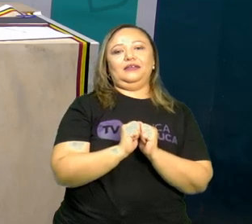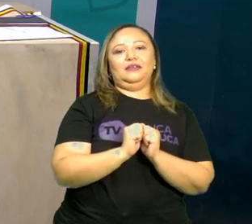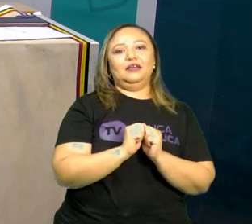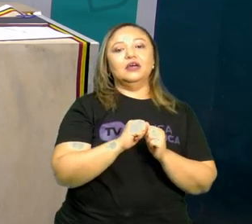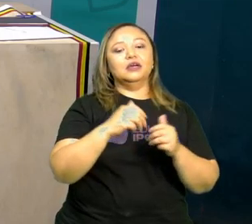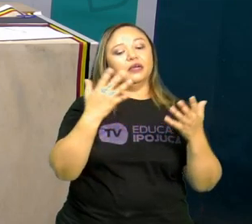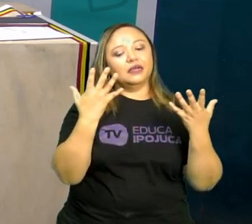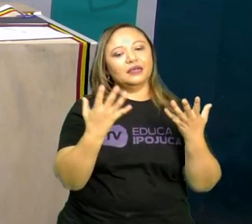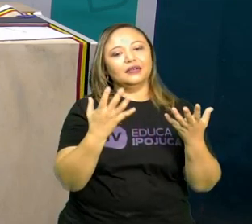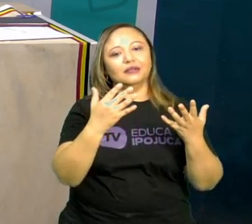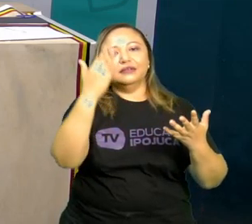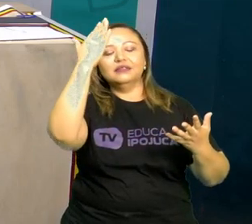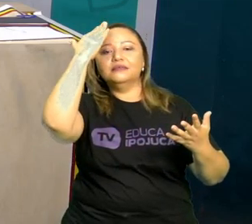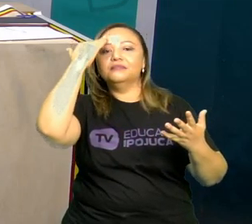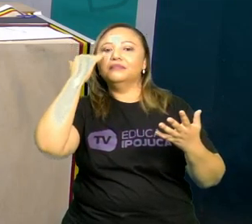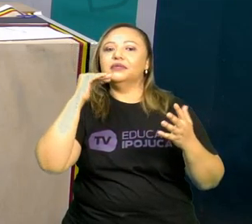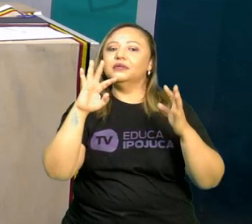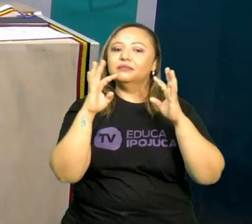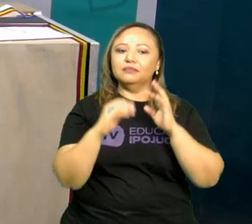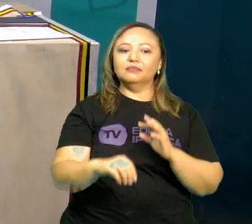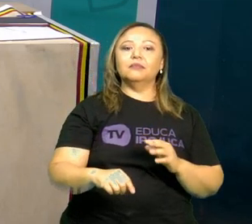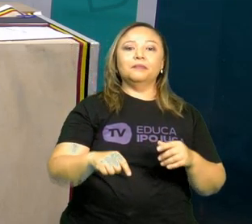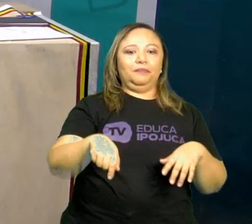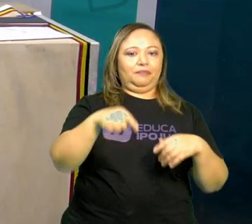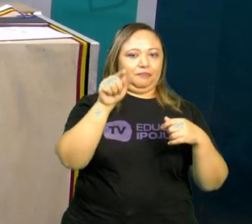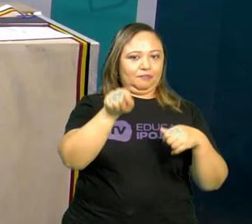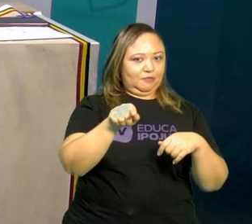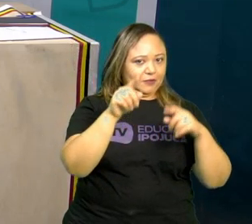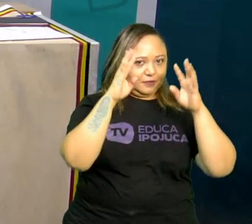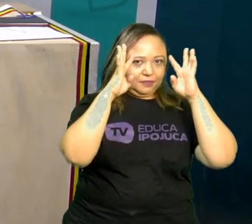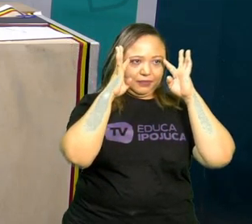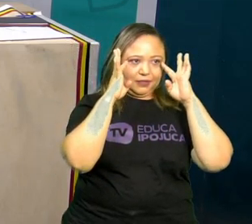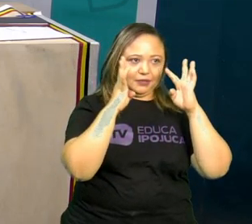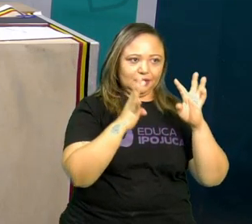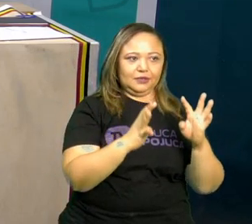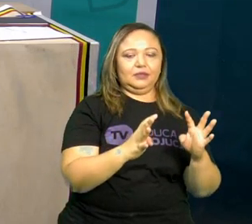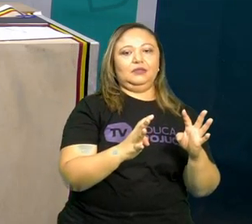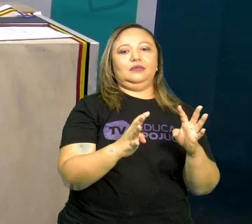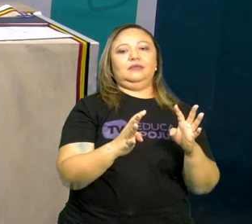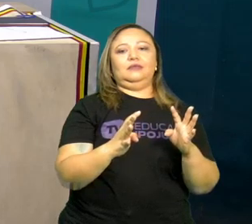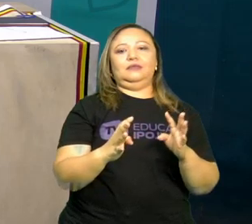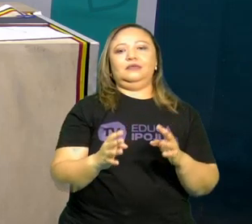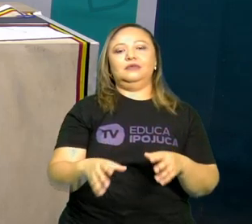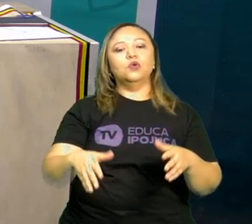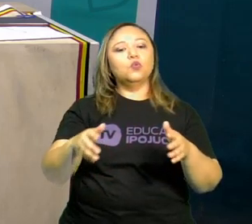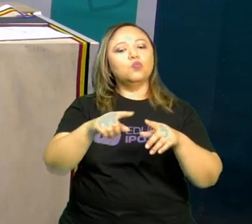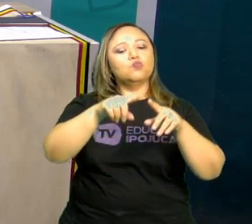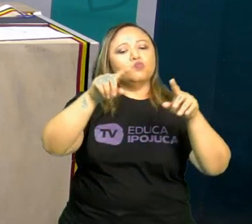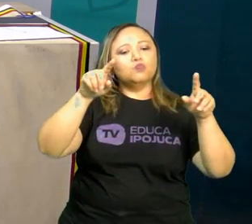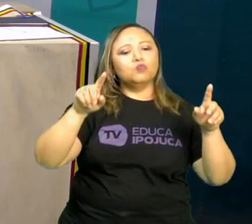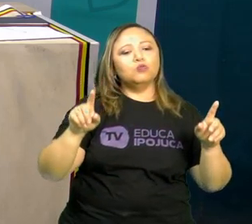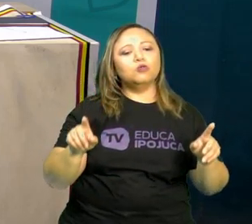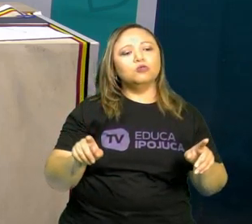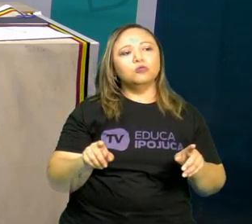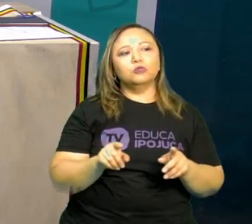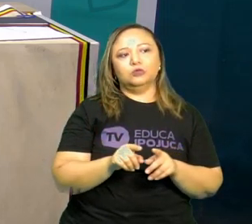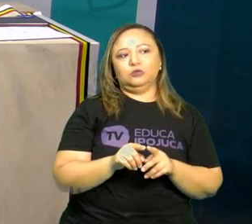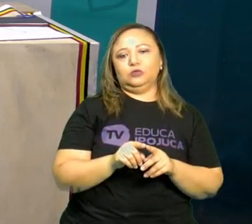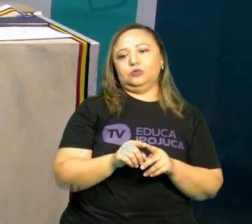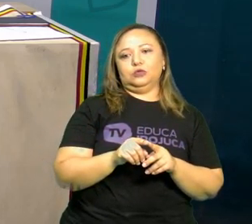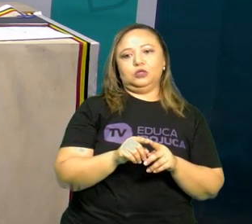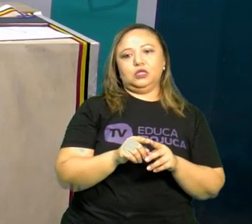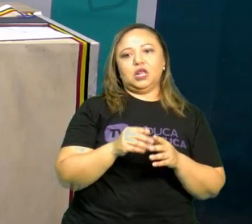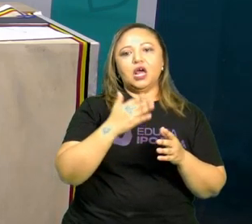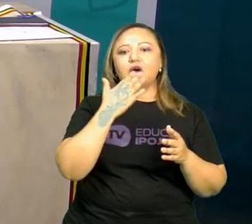vocês preste bem atenção tá é um a caxinha fico